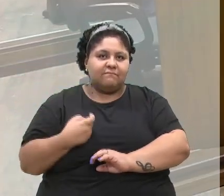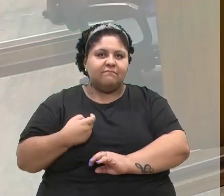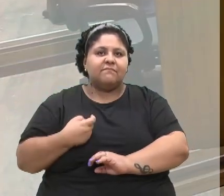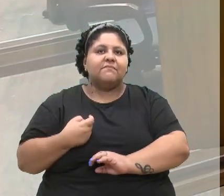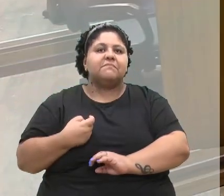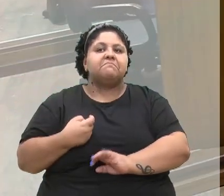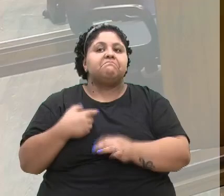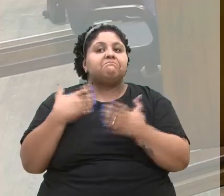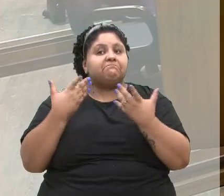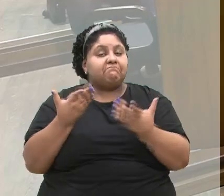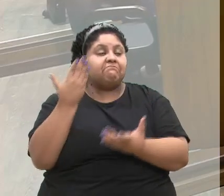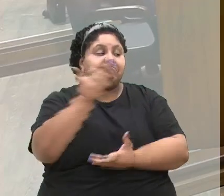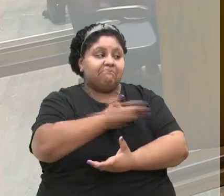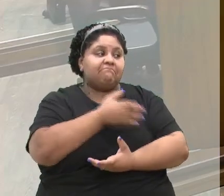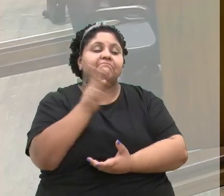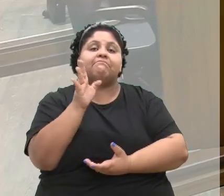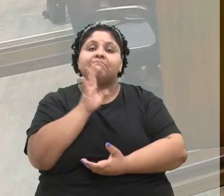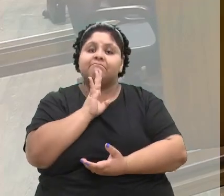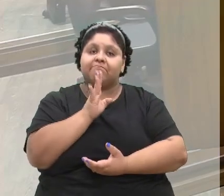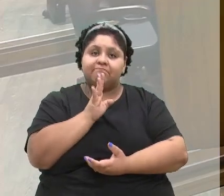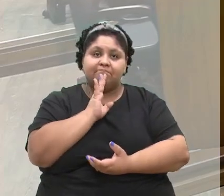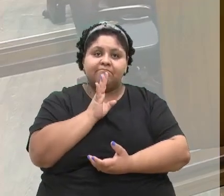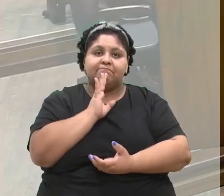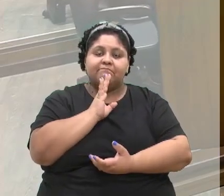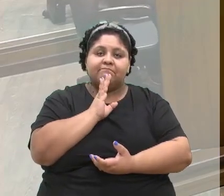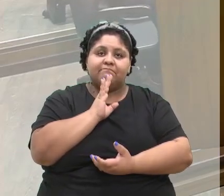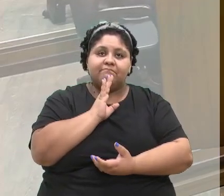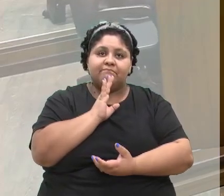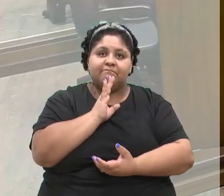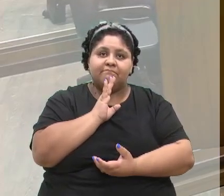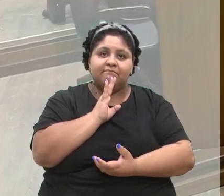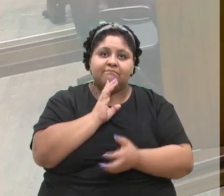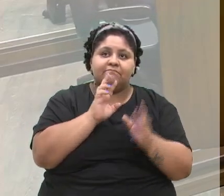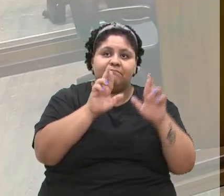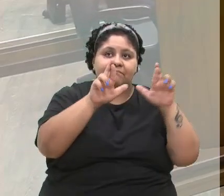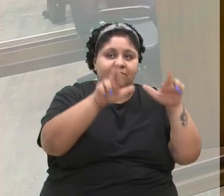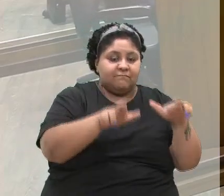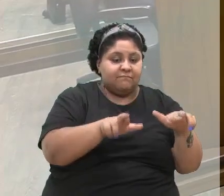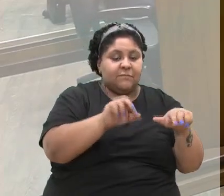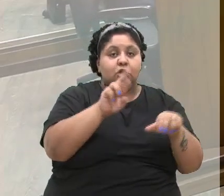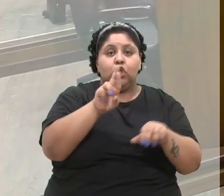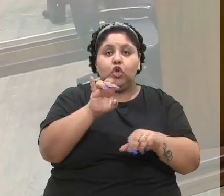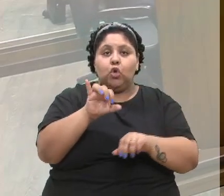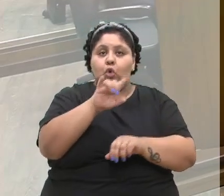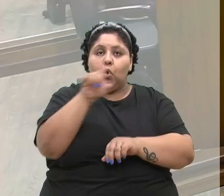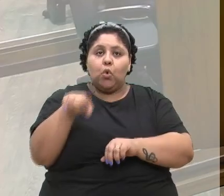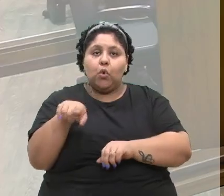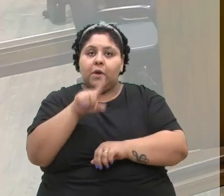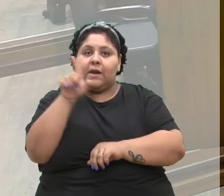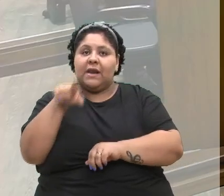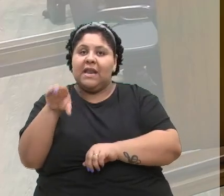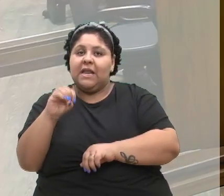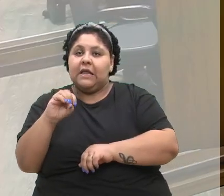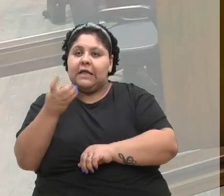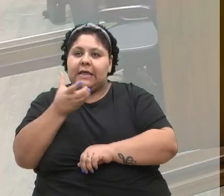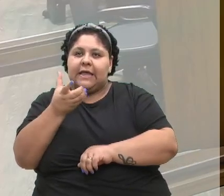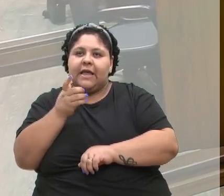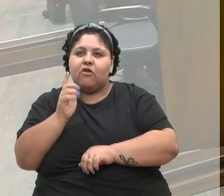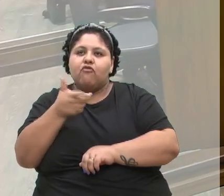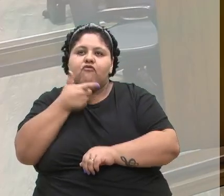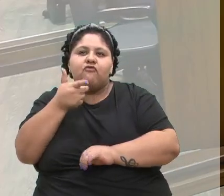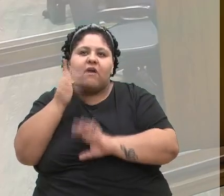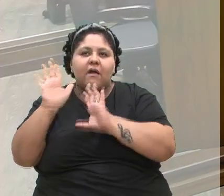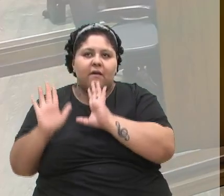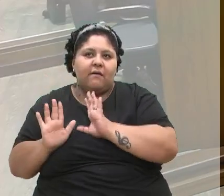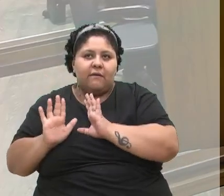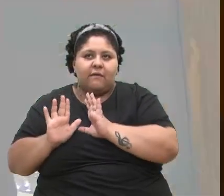uma conhecedora como ninguém dos pares aqui, eu acho, da região do Desvio Risso. Mas quero só dar uma pitada aí